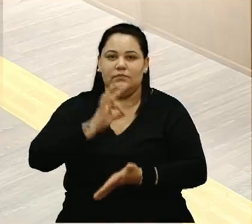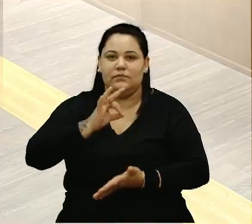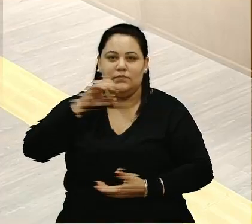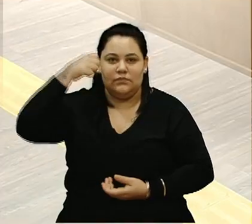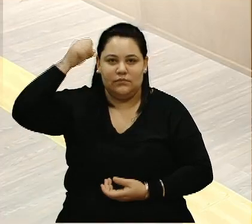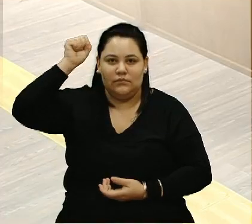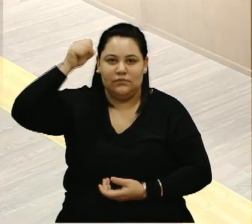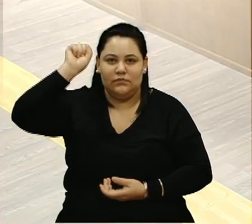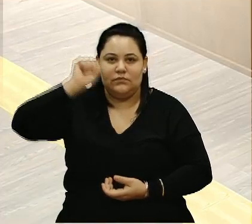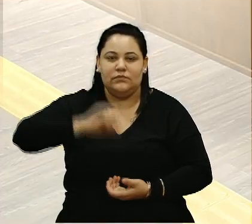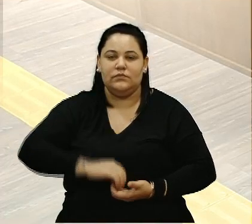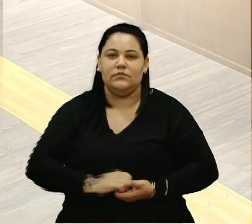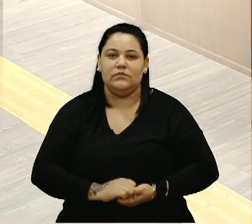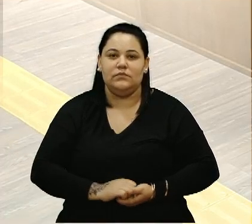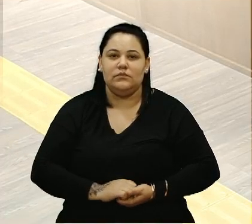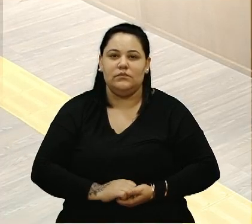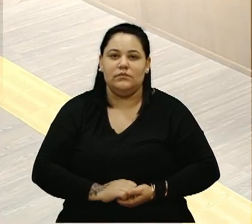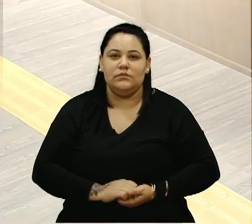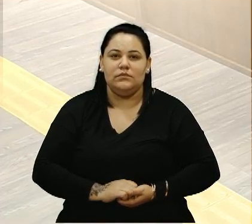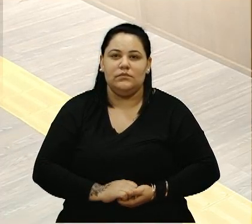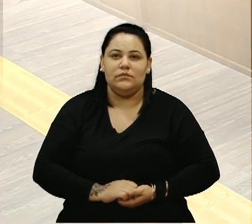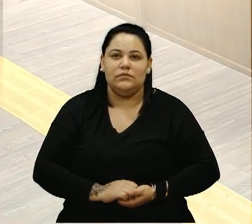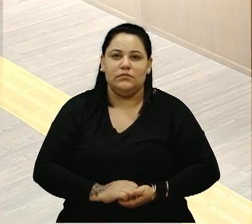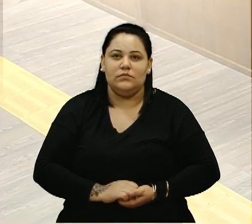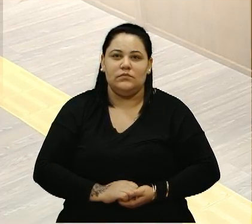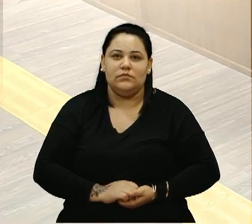Xuxa União Brasil.